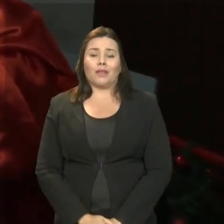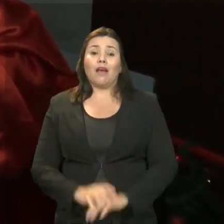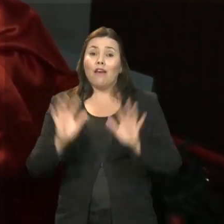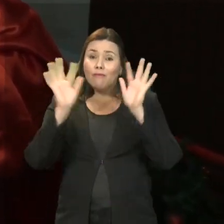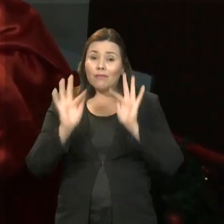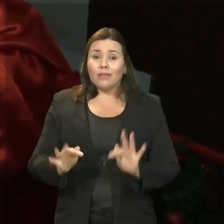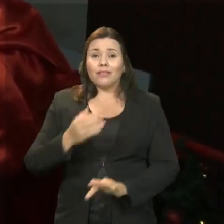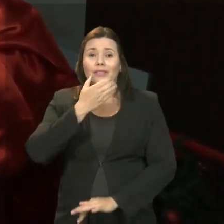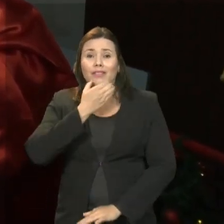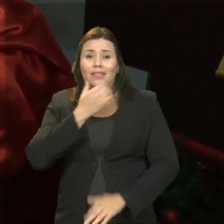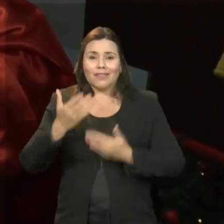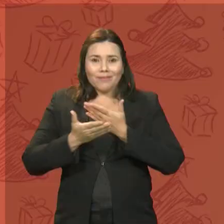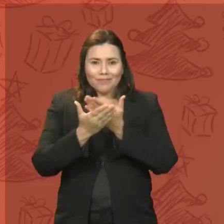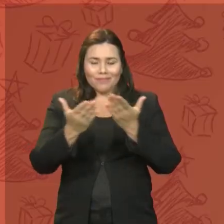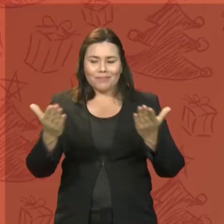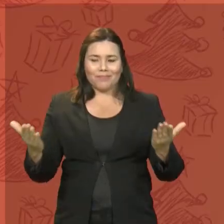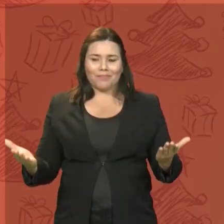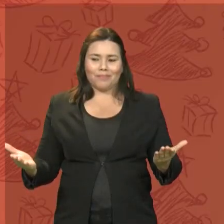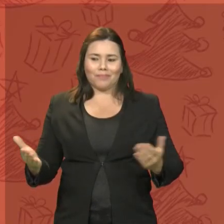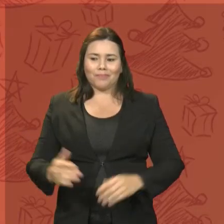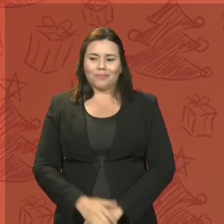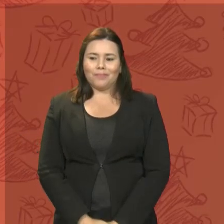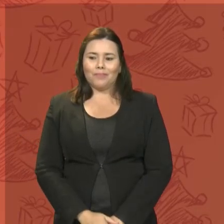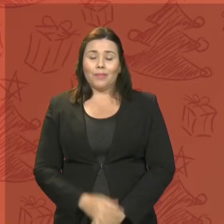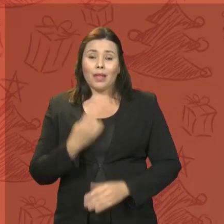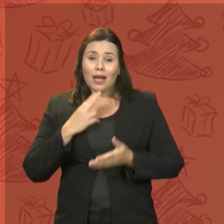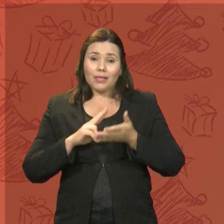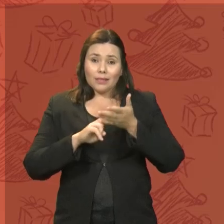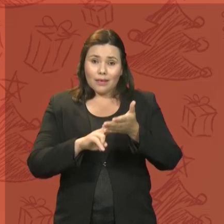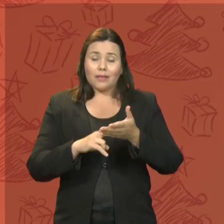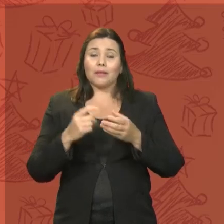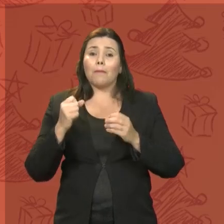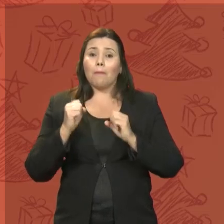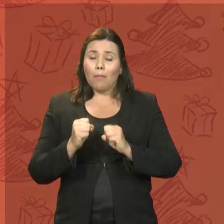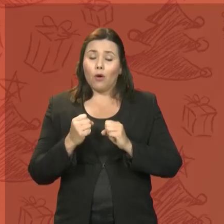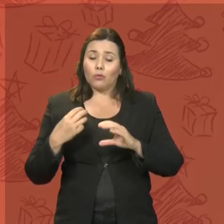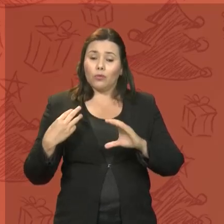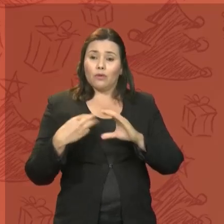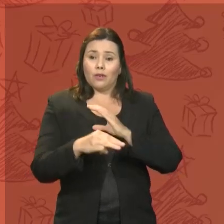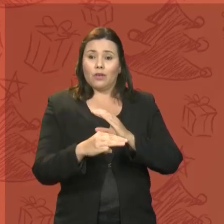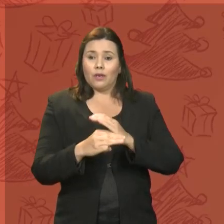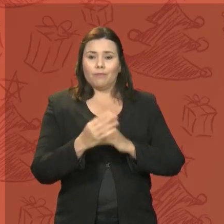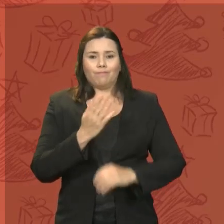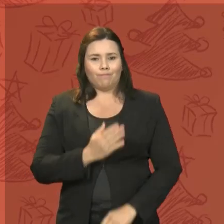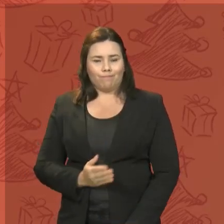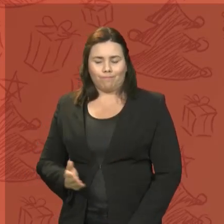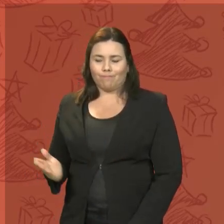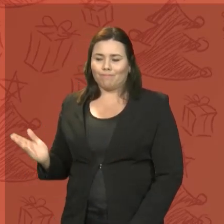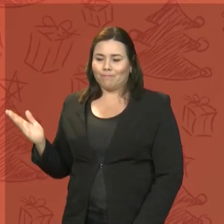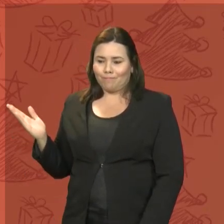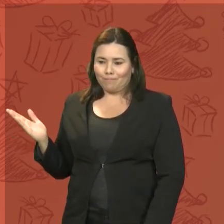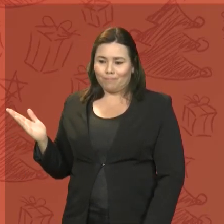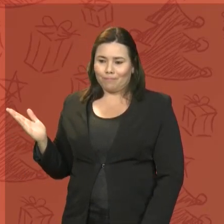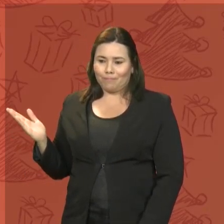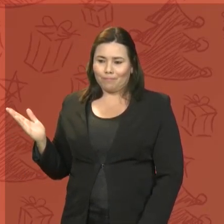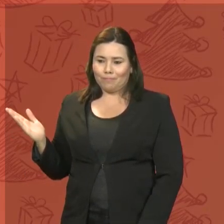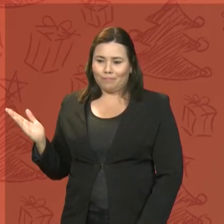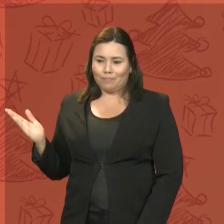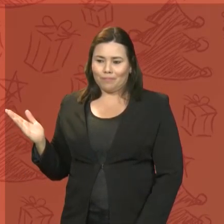Feliz Natal! As cartas podem ser enviadas para o endereço eletrônico